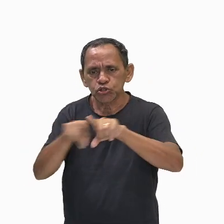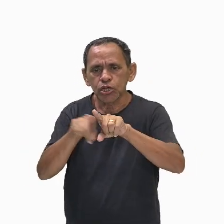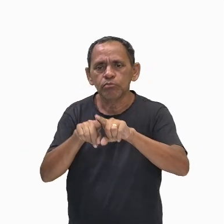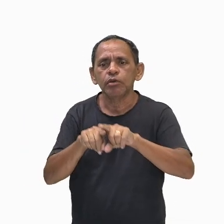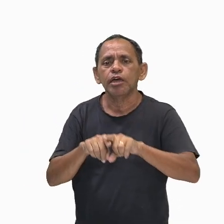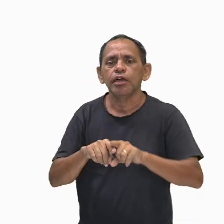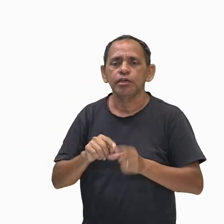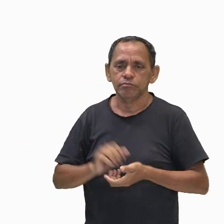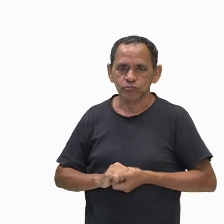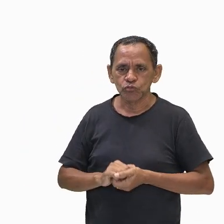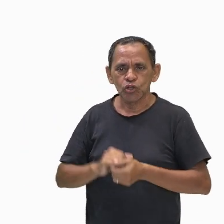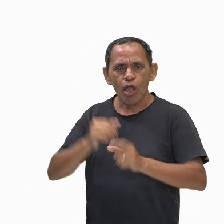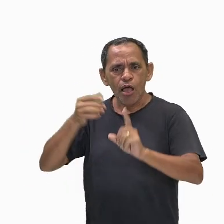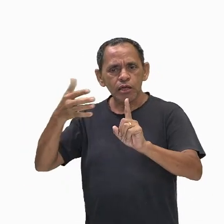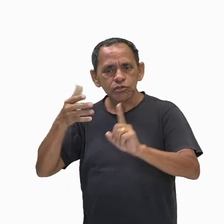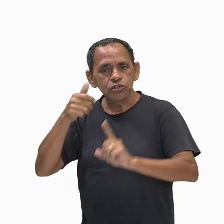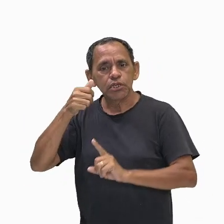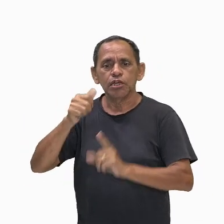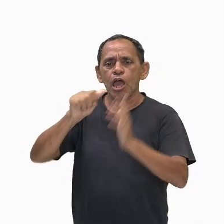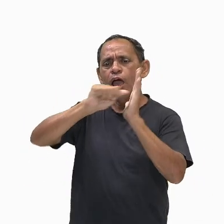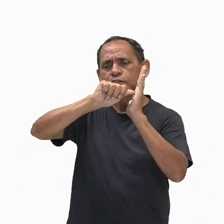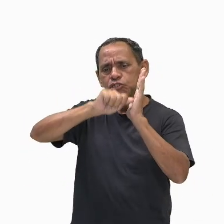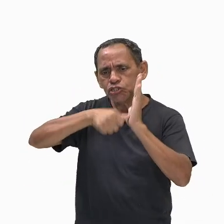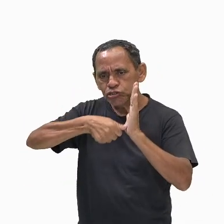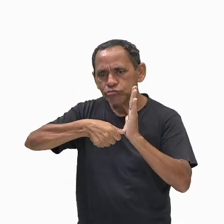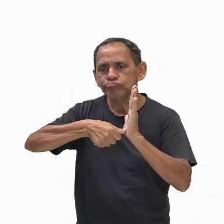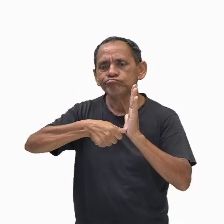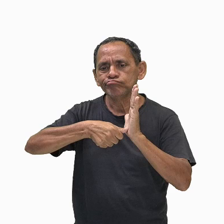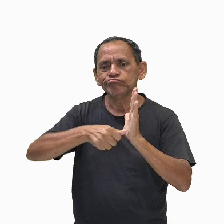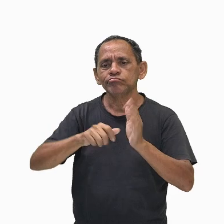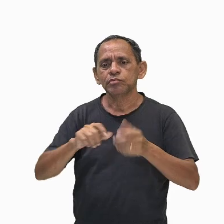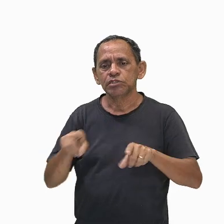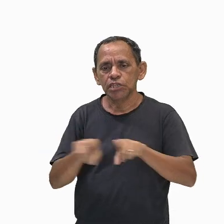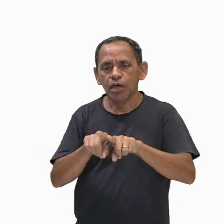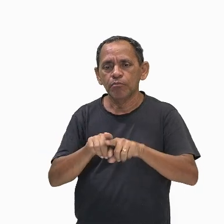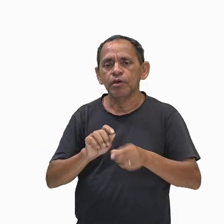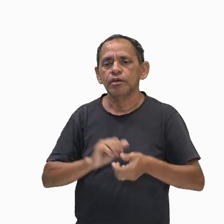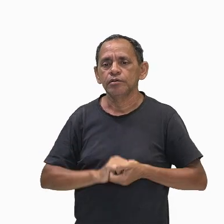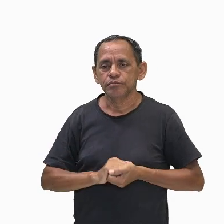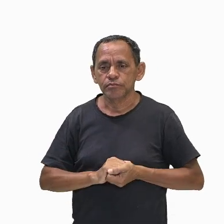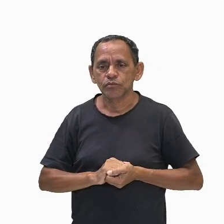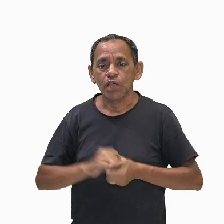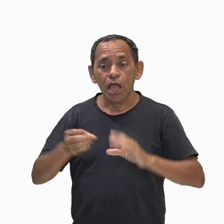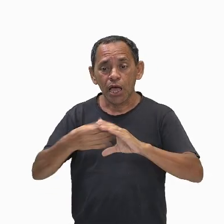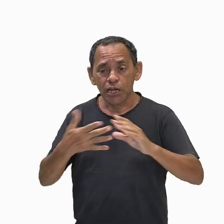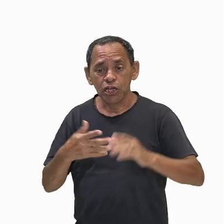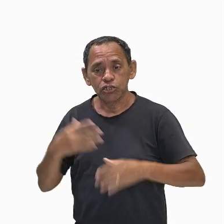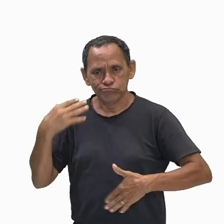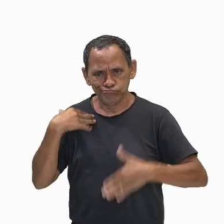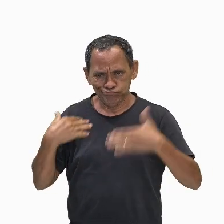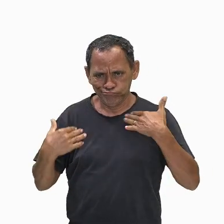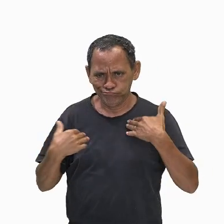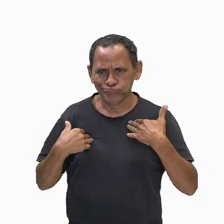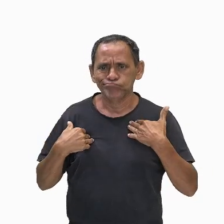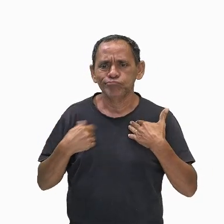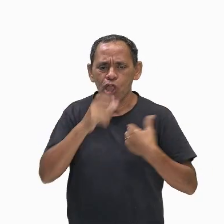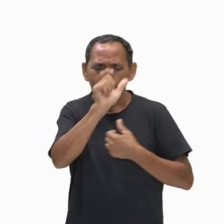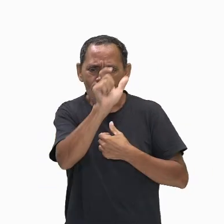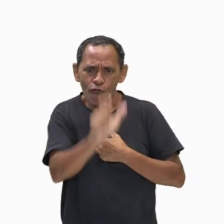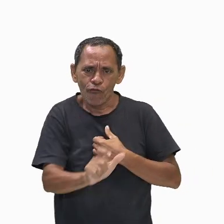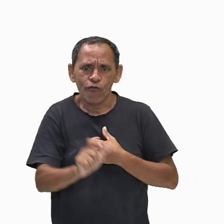Down, trissomia no cromossomo 21, que é caracterizada por características físicas distintas,